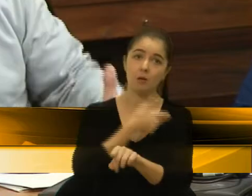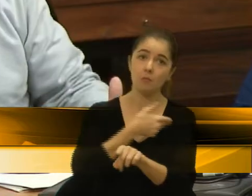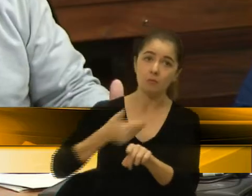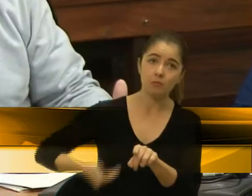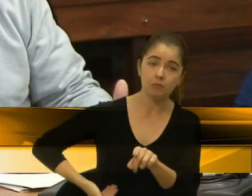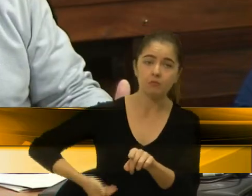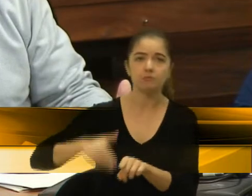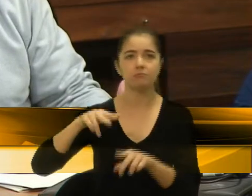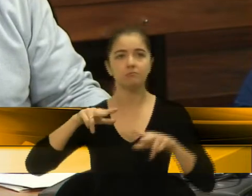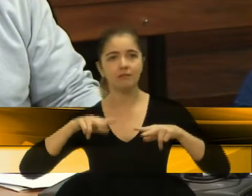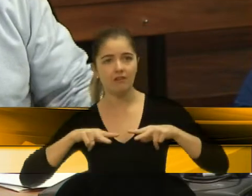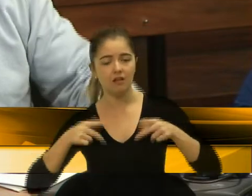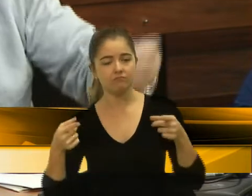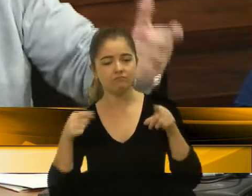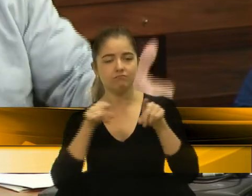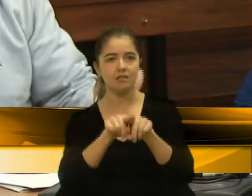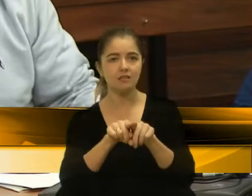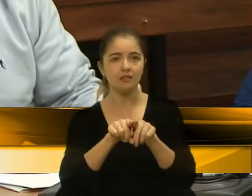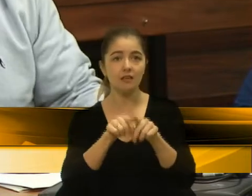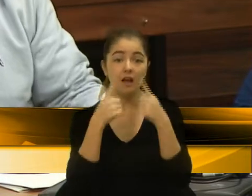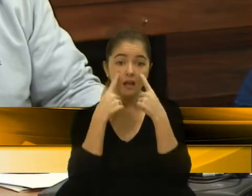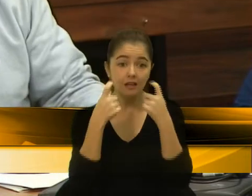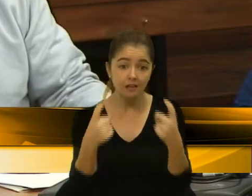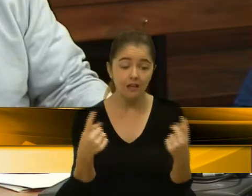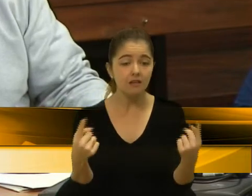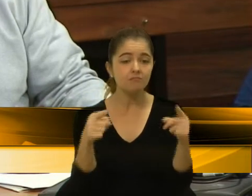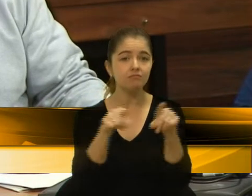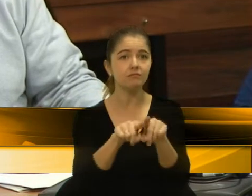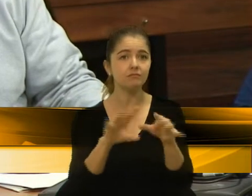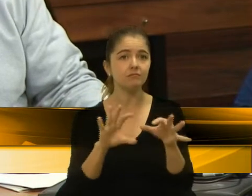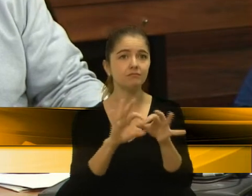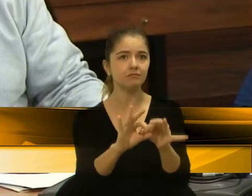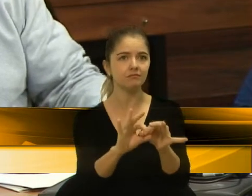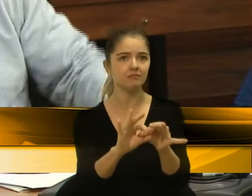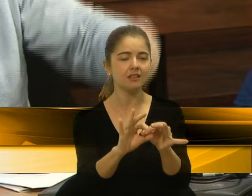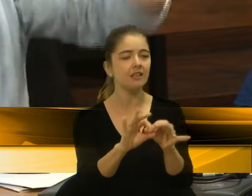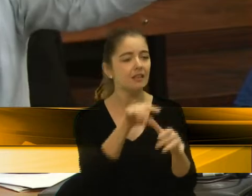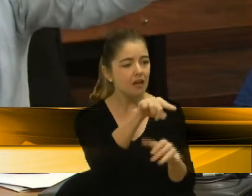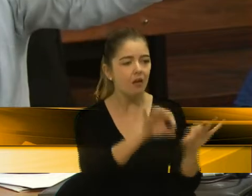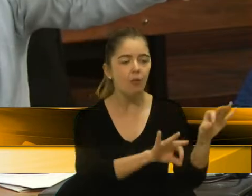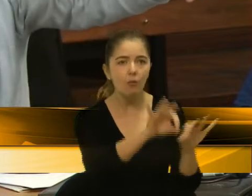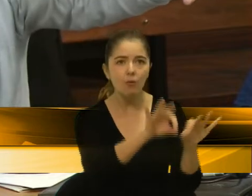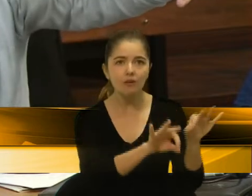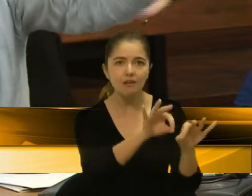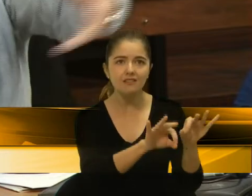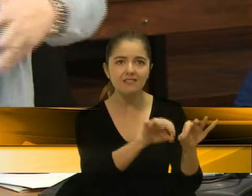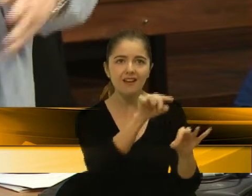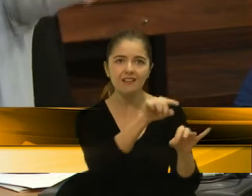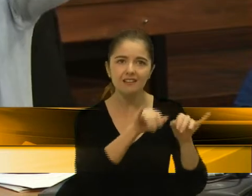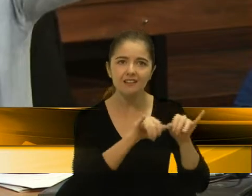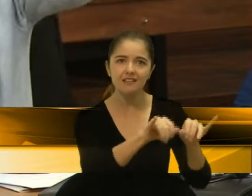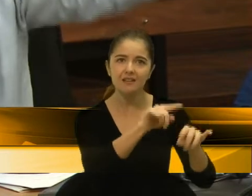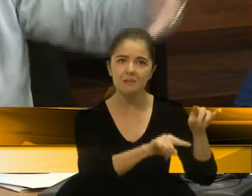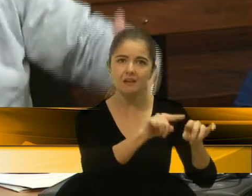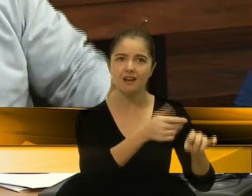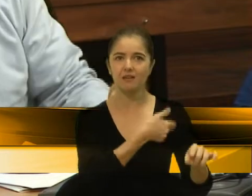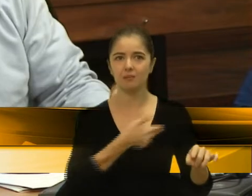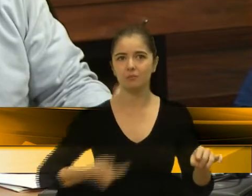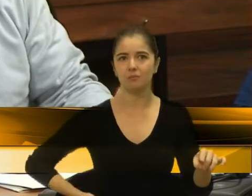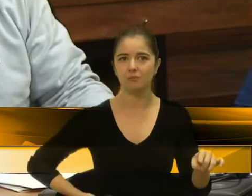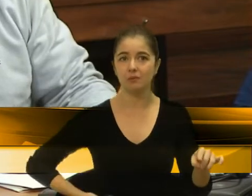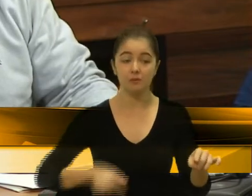as pessoas interessadas, podia ter montado o mercado público. A área está à disposição